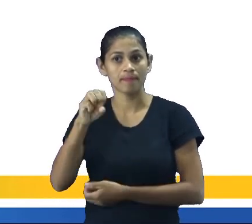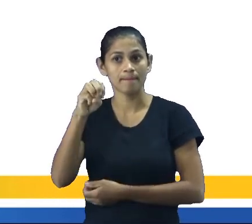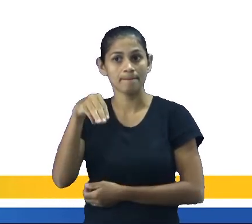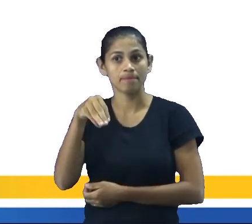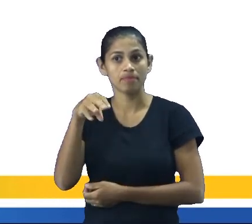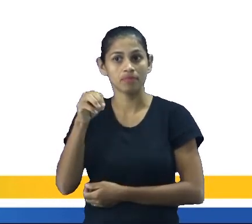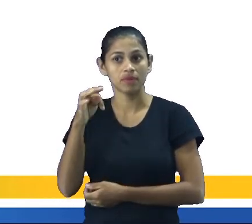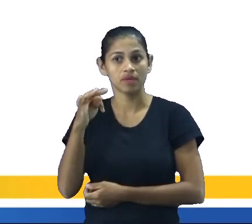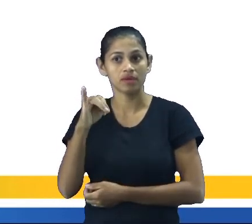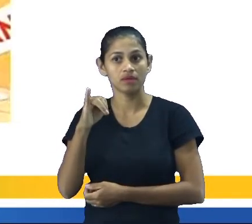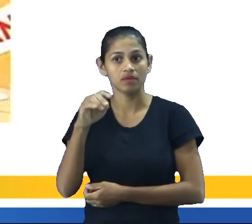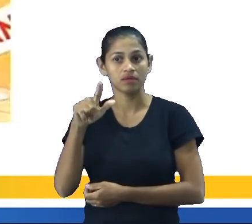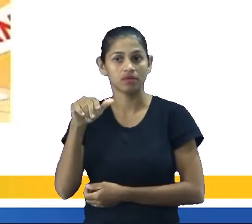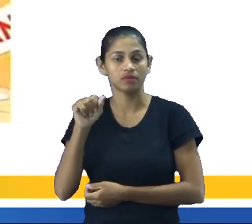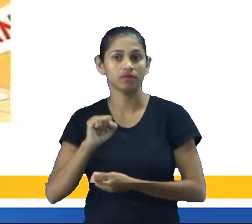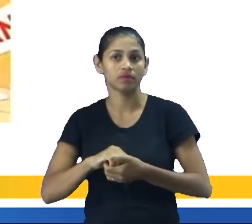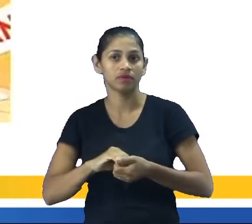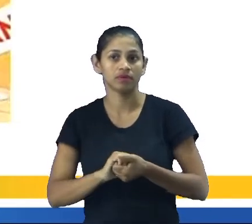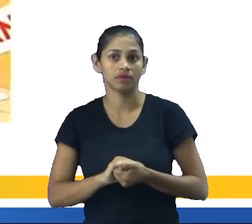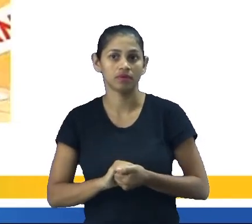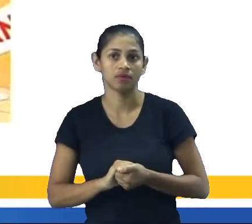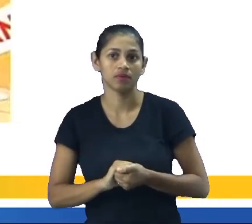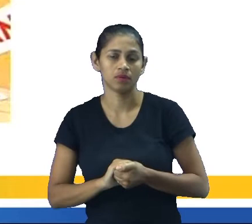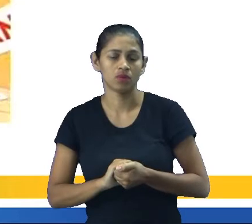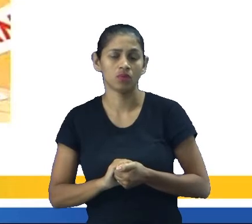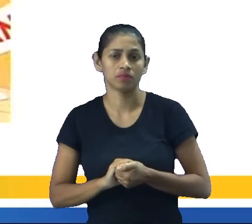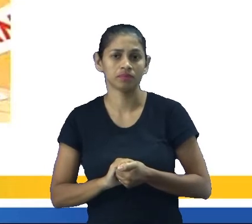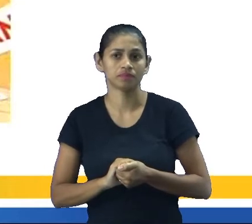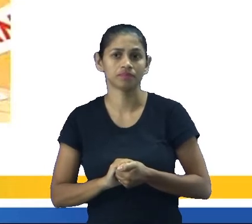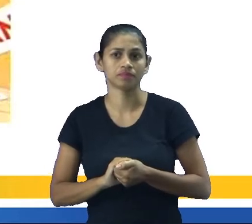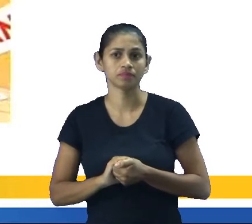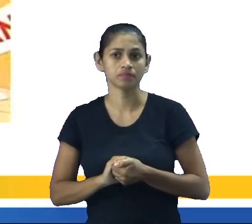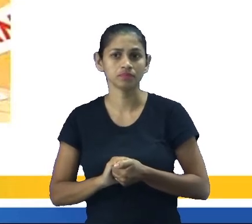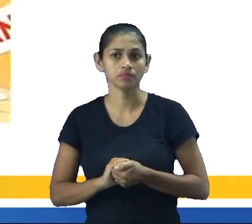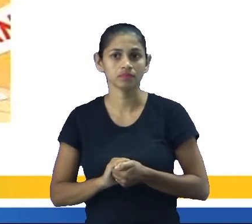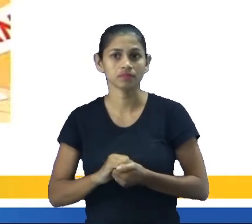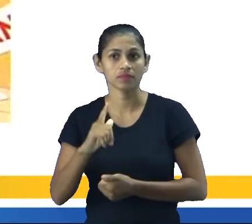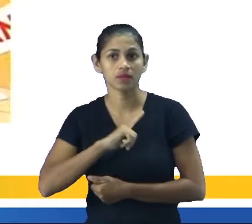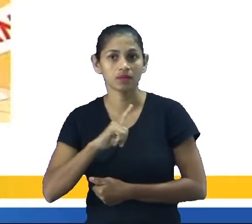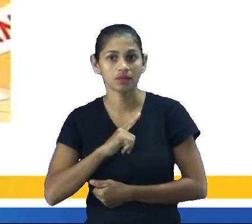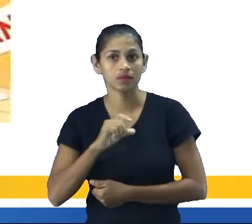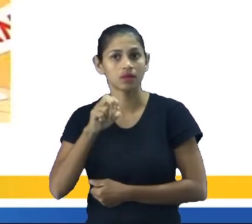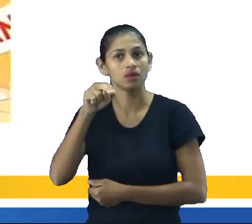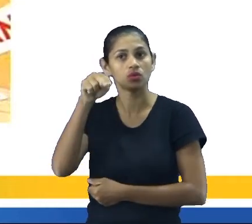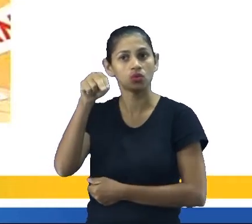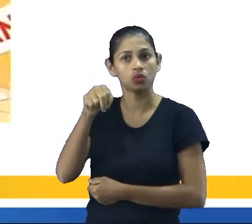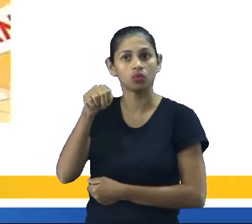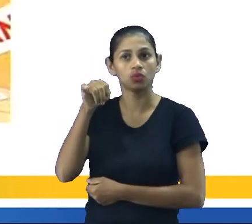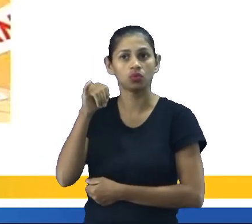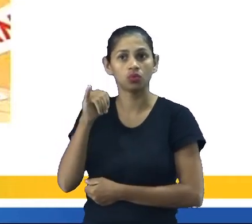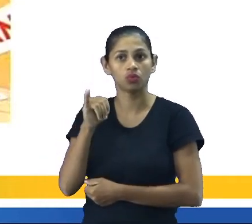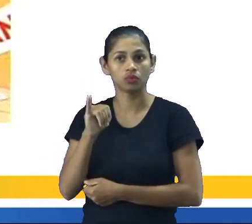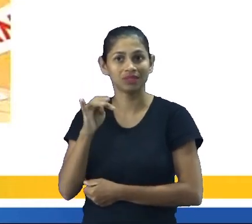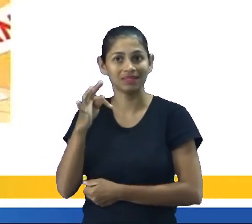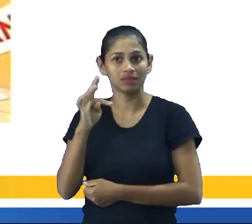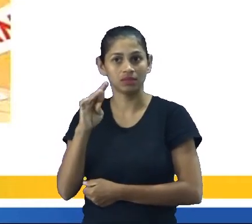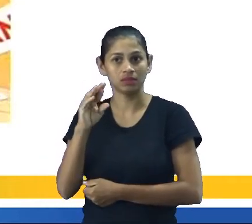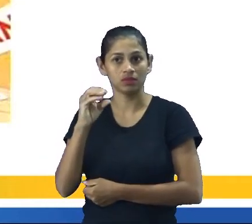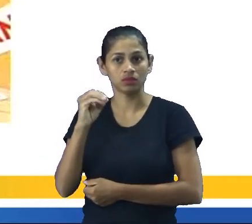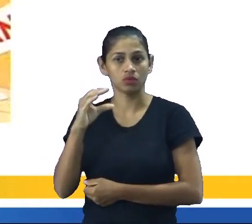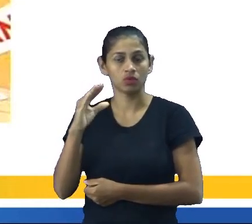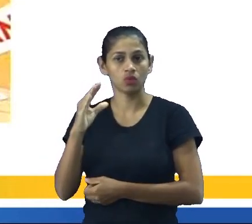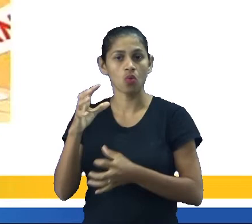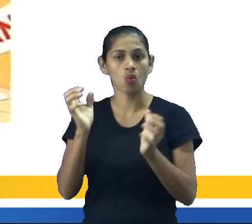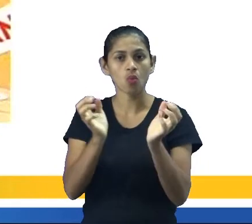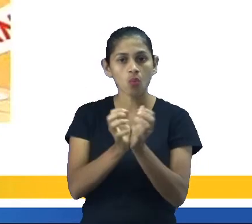dos cianetos. Aí nós temos os nitrocompostos, né? Então, a gente vai ter esse grupo nitro, que é o nitrogênio,